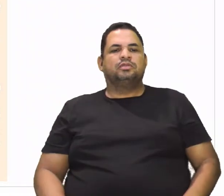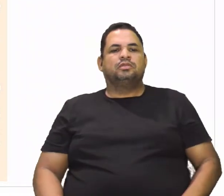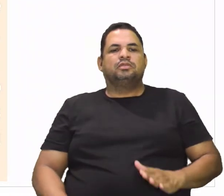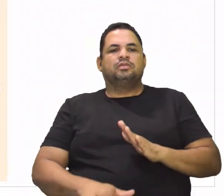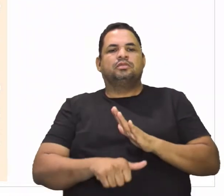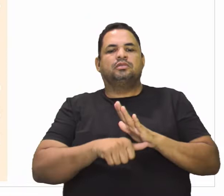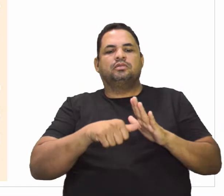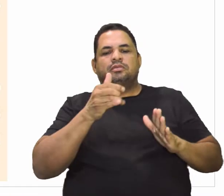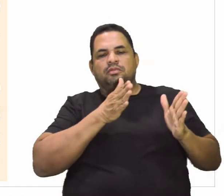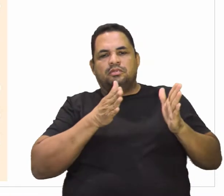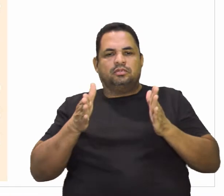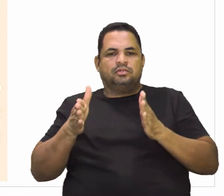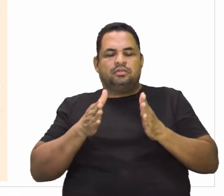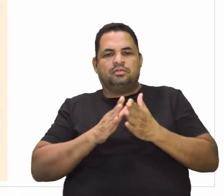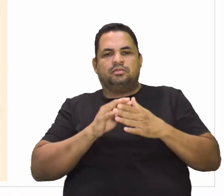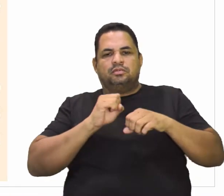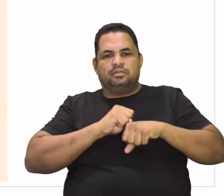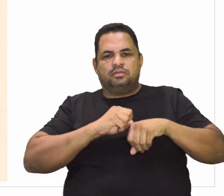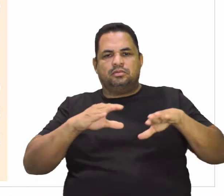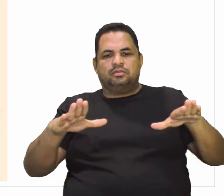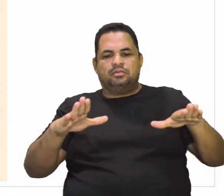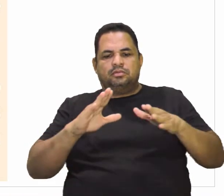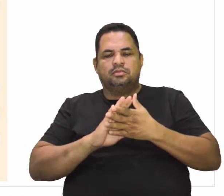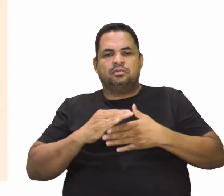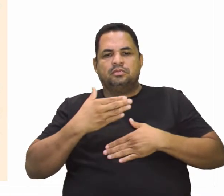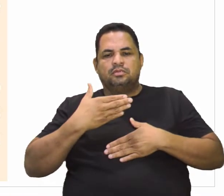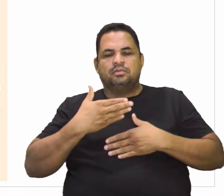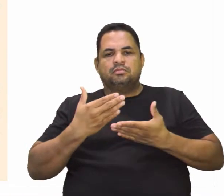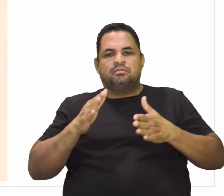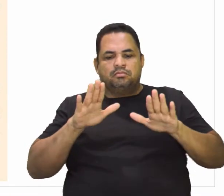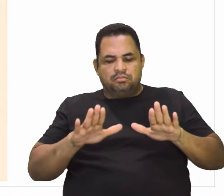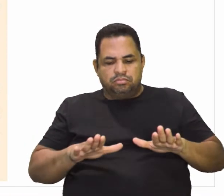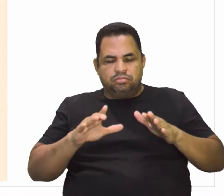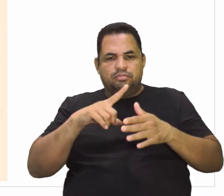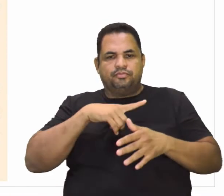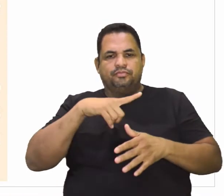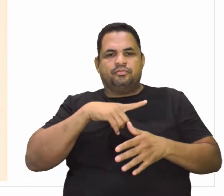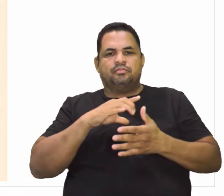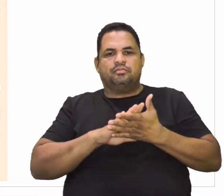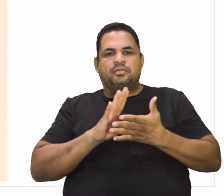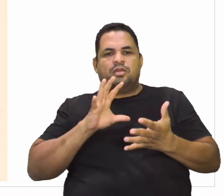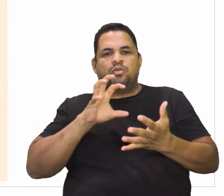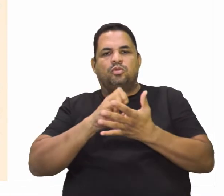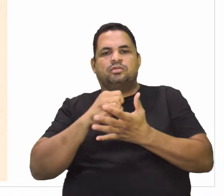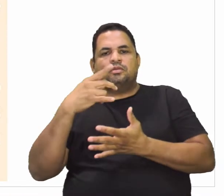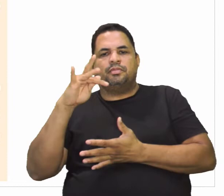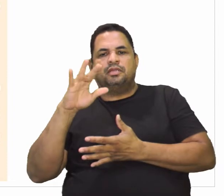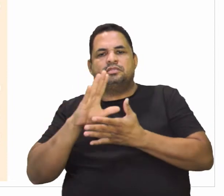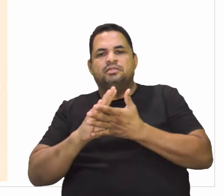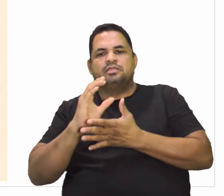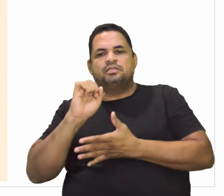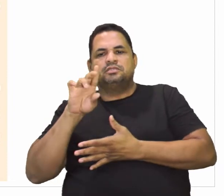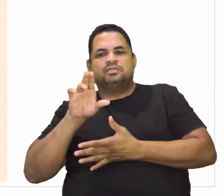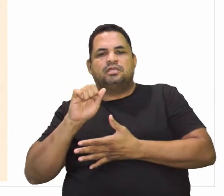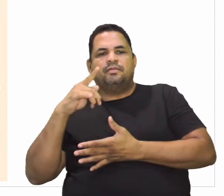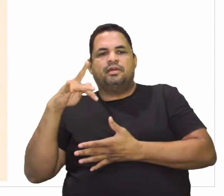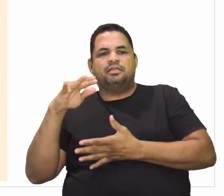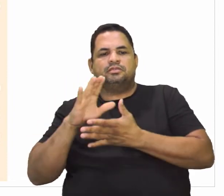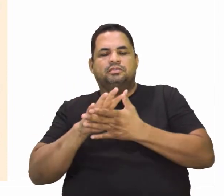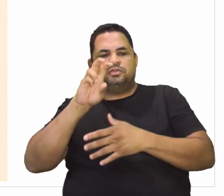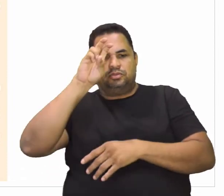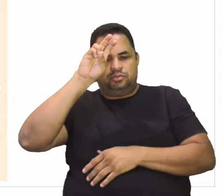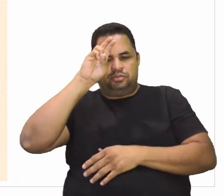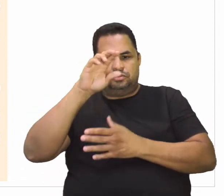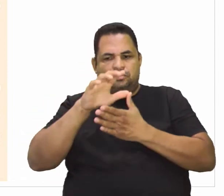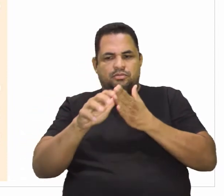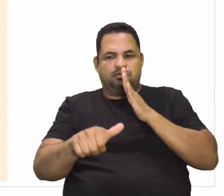primeira fase dessa expansão islâmica, nós temos a conquista da Pérsia, da Síria, da Palestina e do Egito. Isso é a